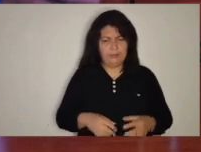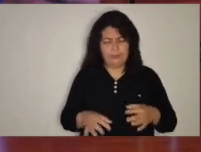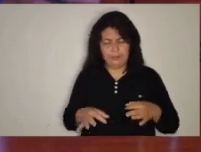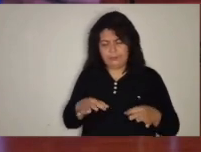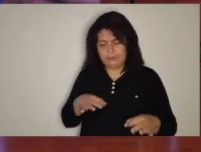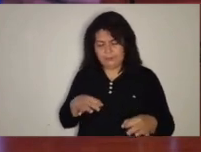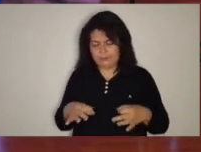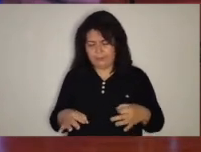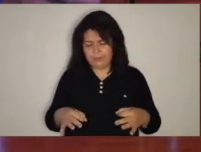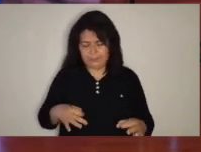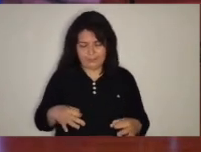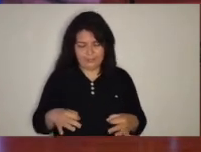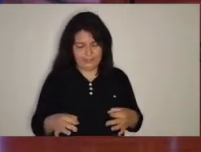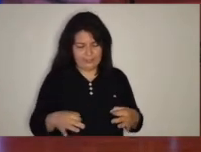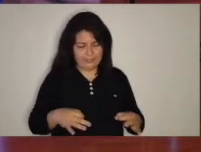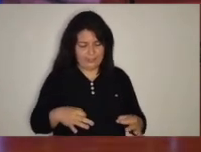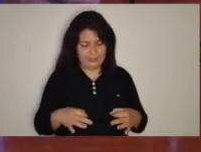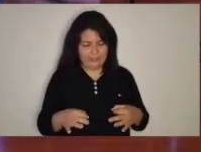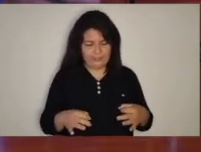Tudo está